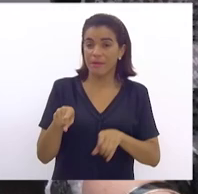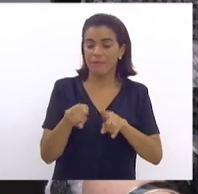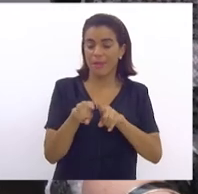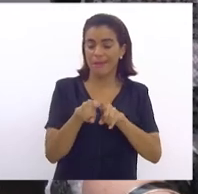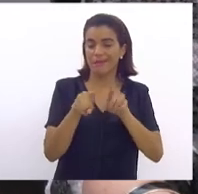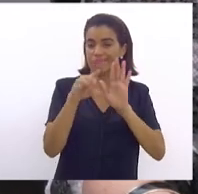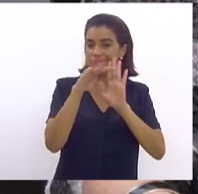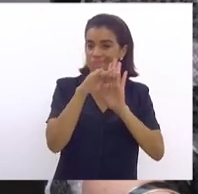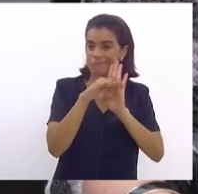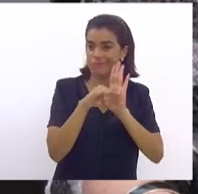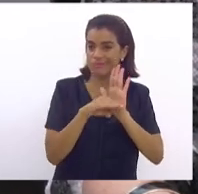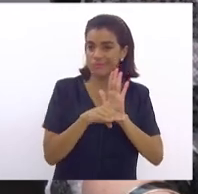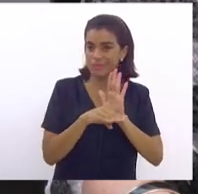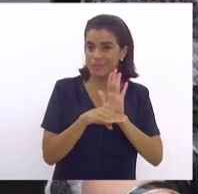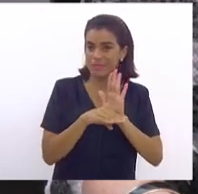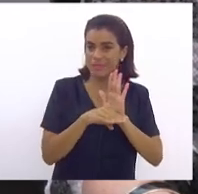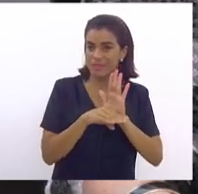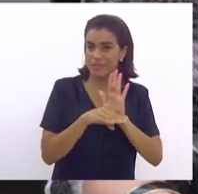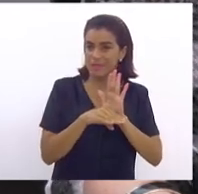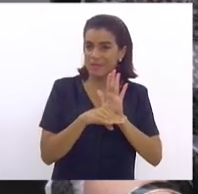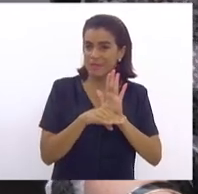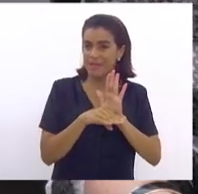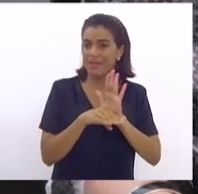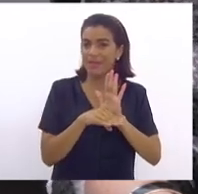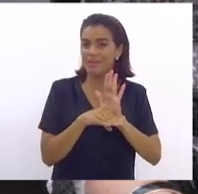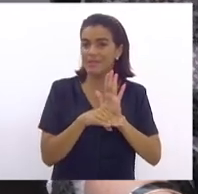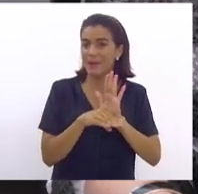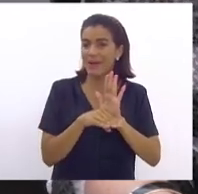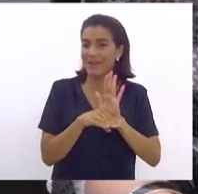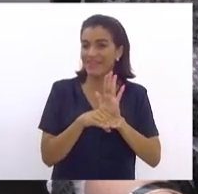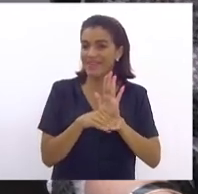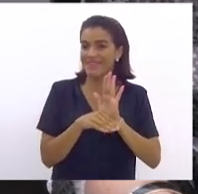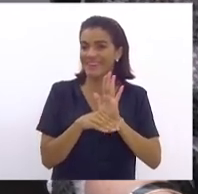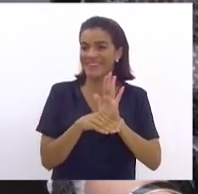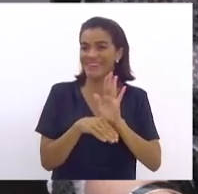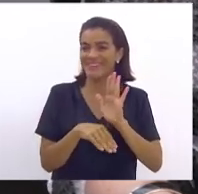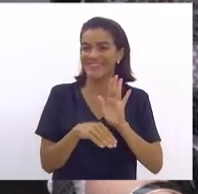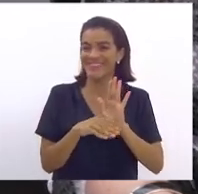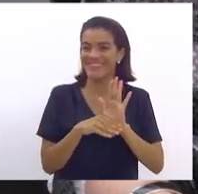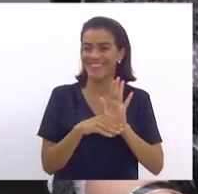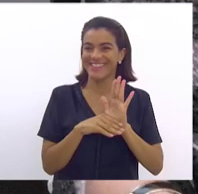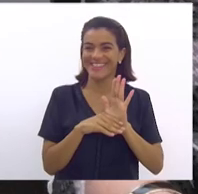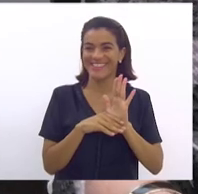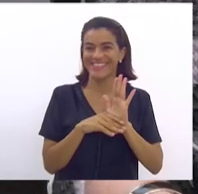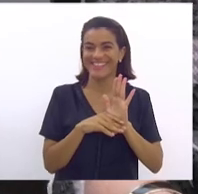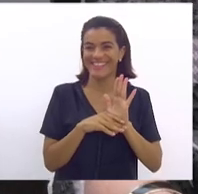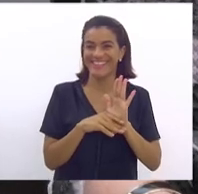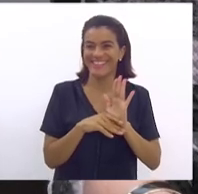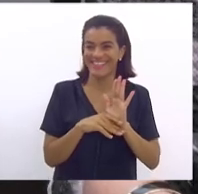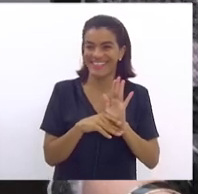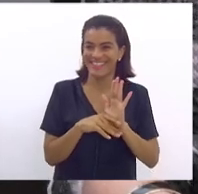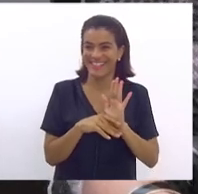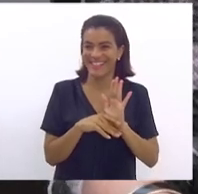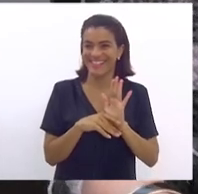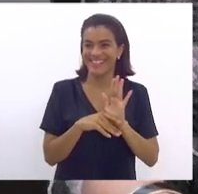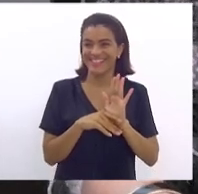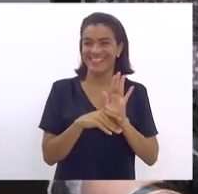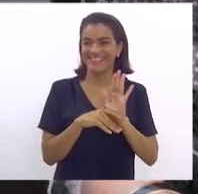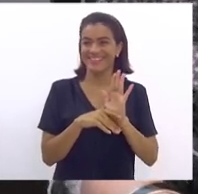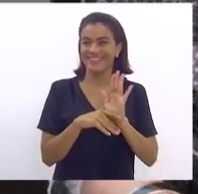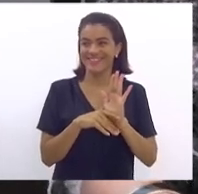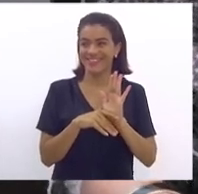gente... Eu vi. Opa, animais. Tá certo. É que tem também